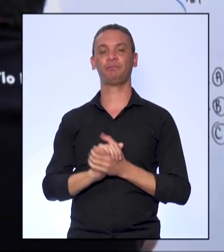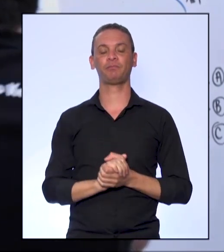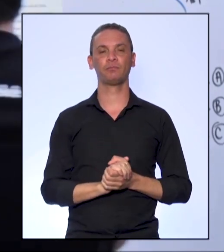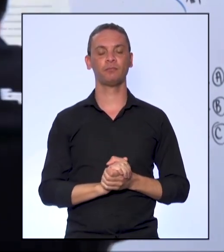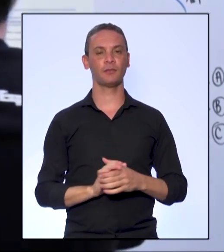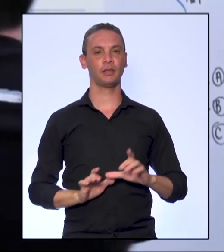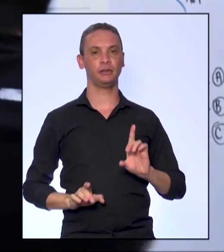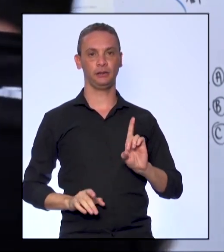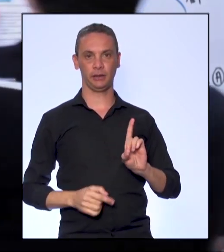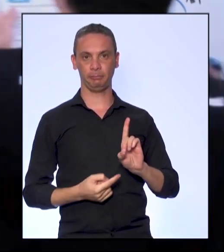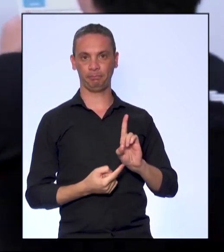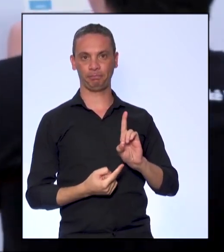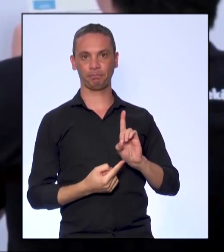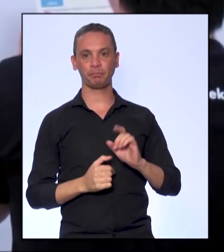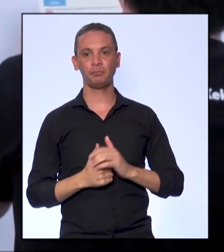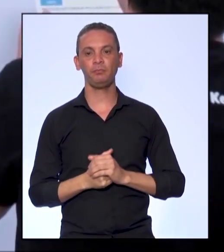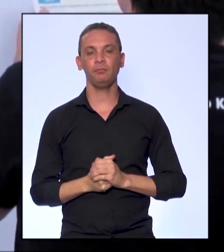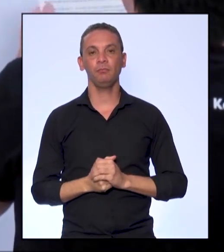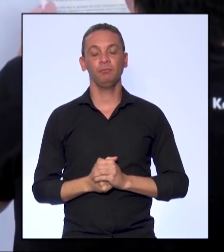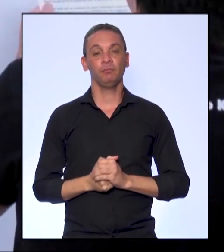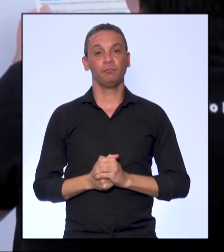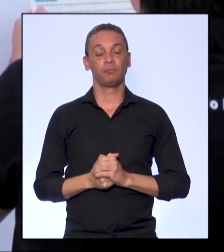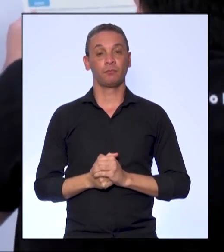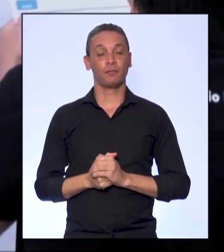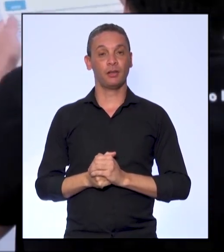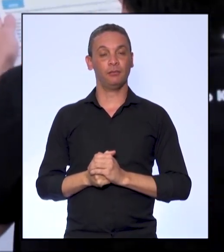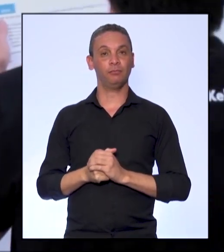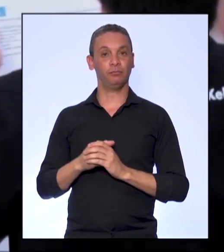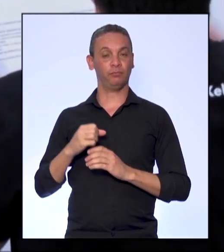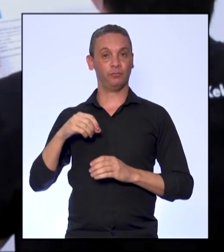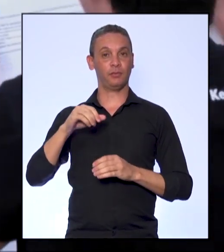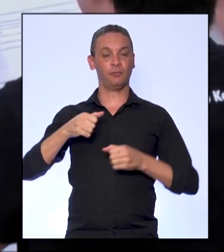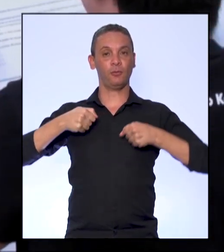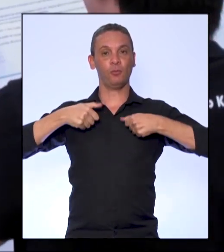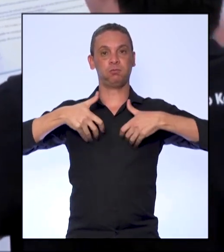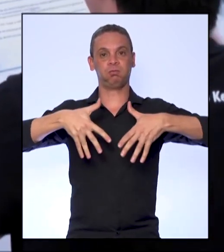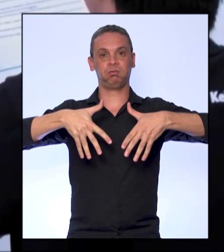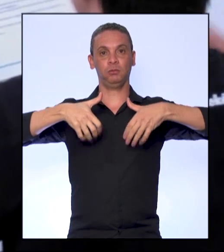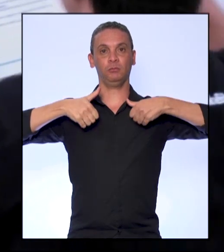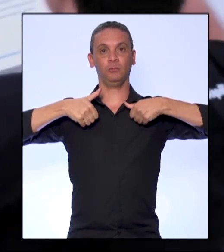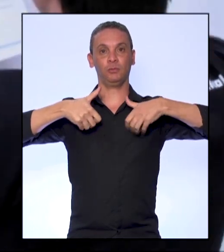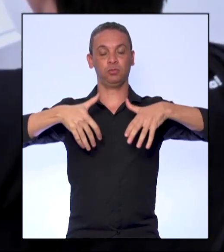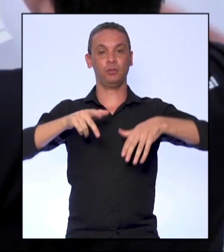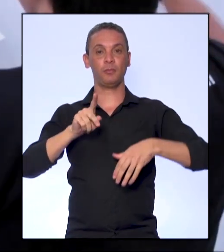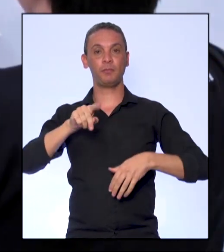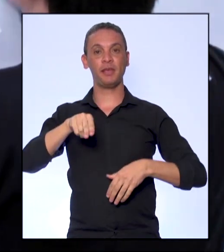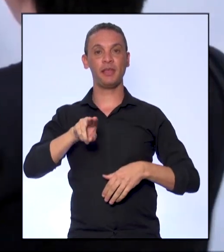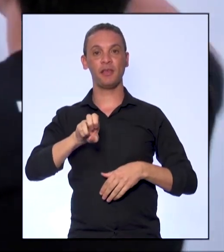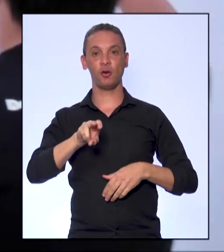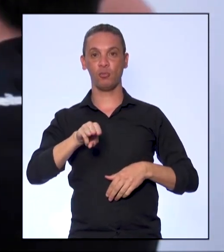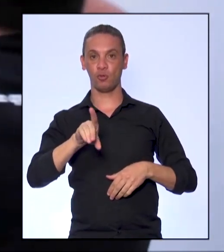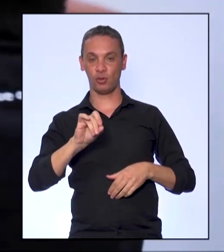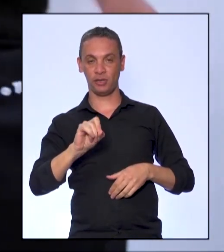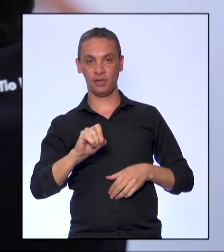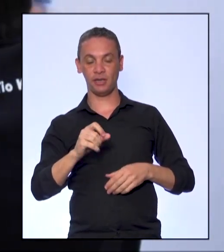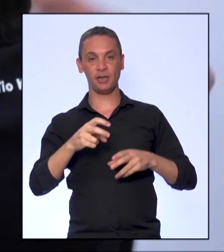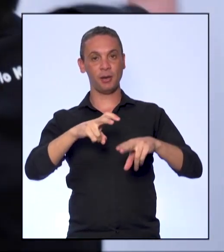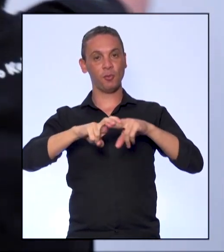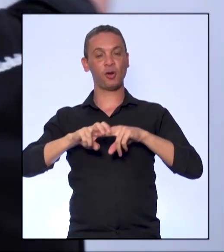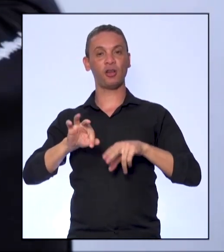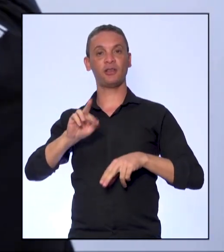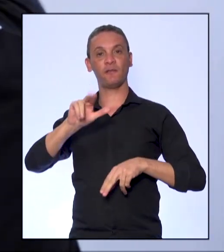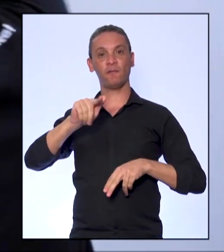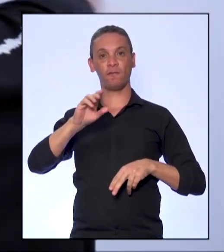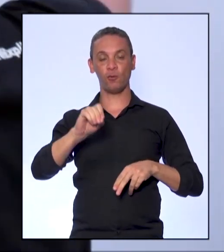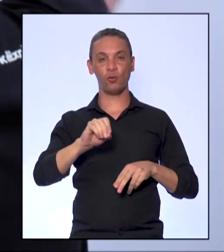assim, apesar de poder ser causada por fungos e bactérias, a pneumonia, olha aí o quadro de pneumonia, também pode ter